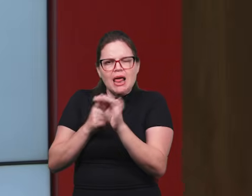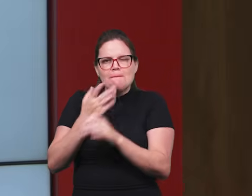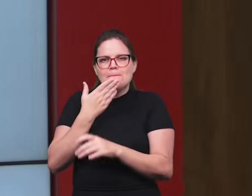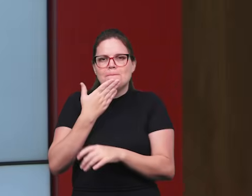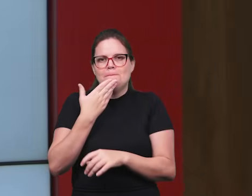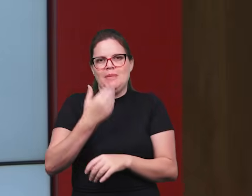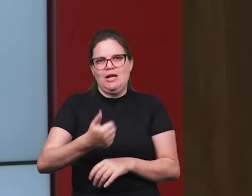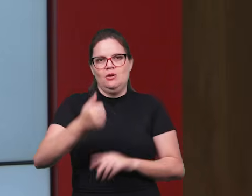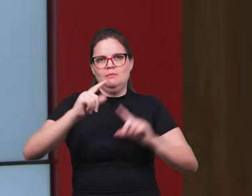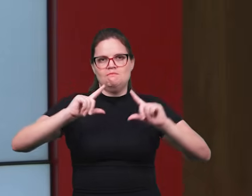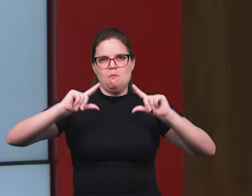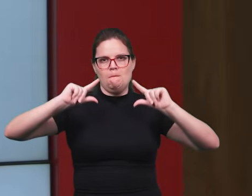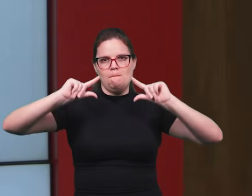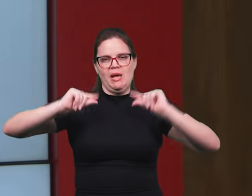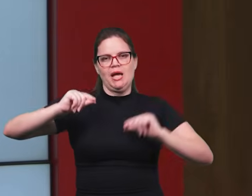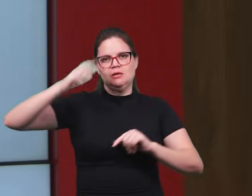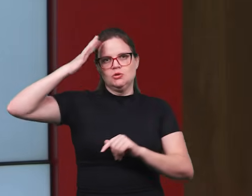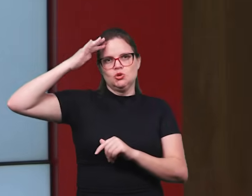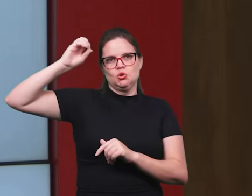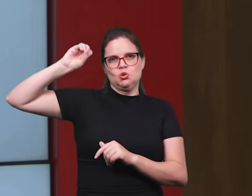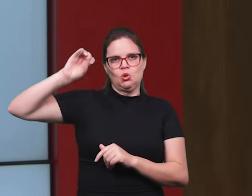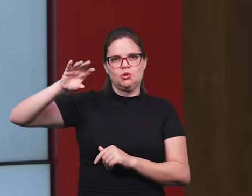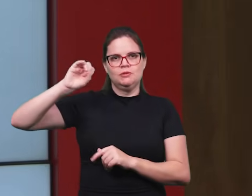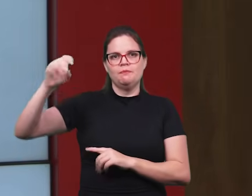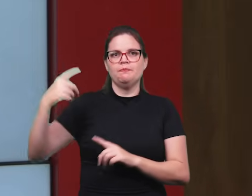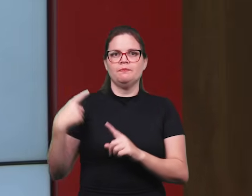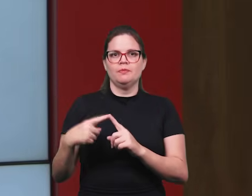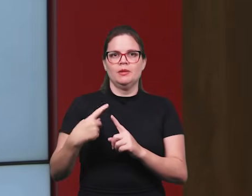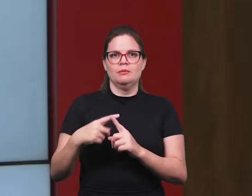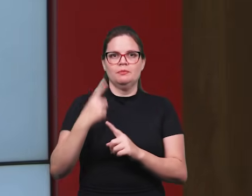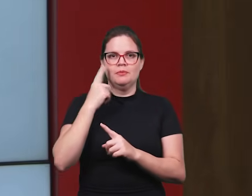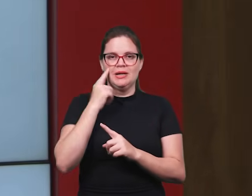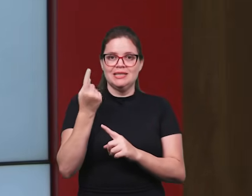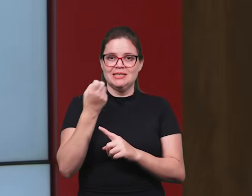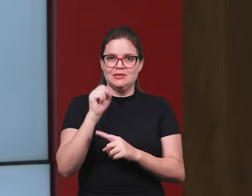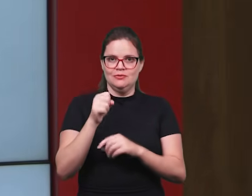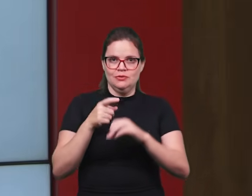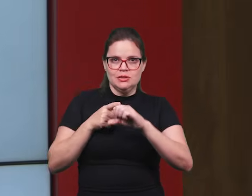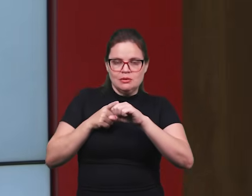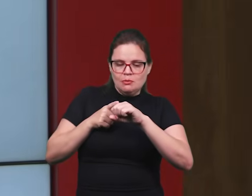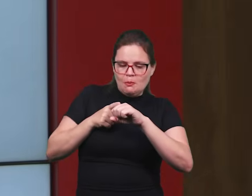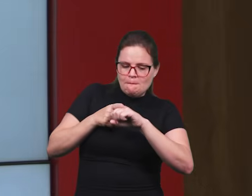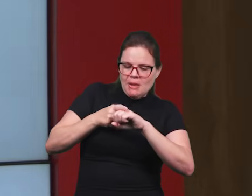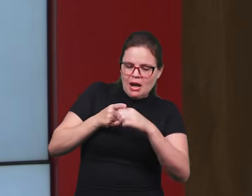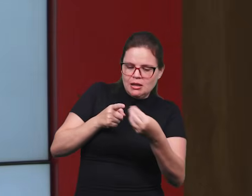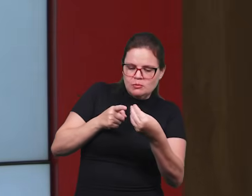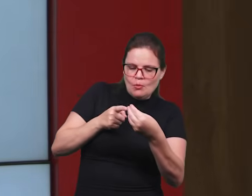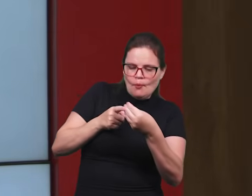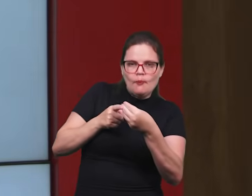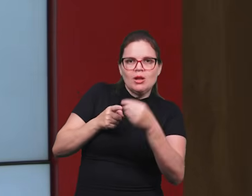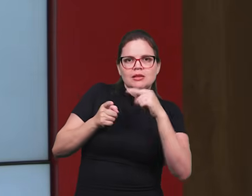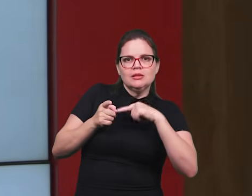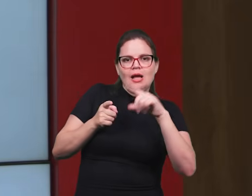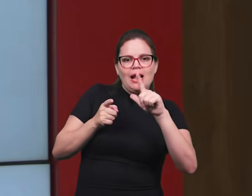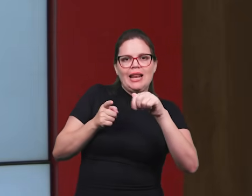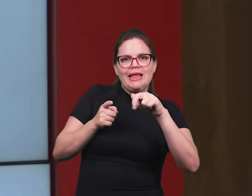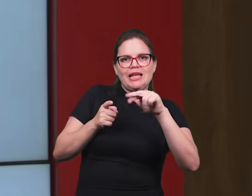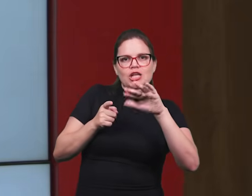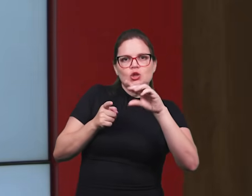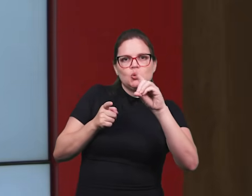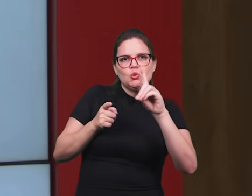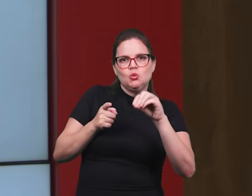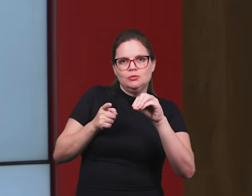acontece? Aqui fica pingando líquido. Você perfurou. Então fica pingo líquido aqui e você tem um prazo